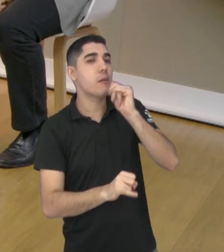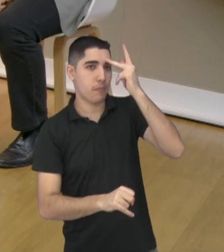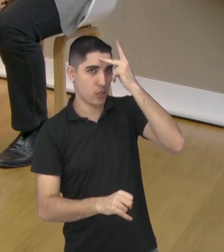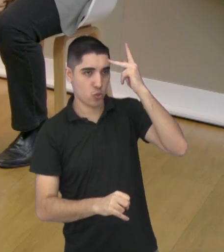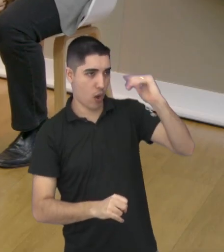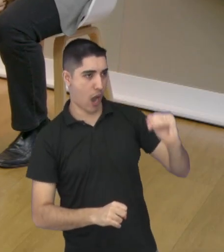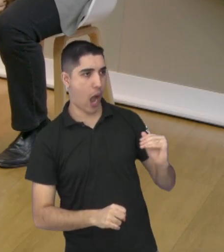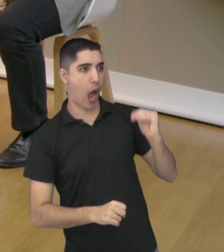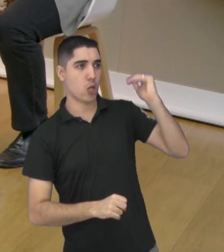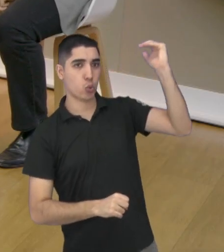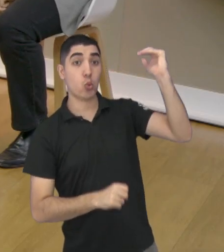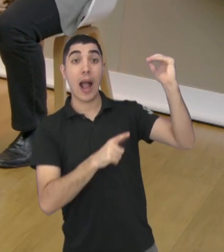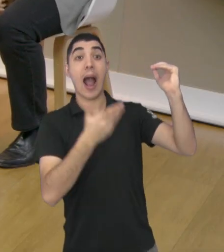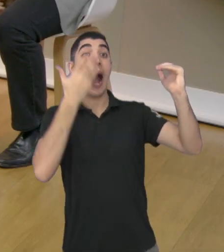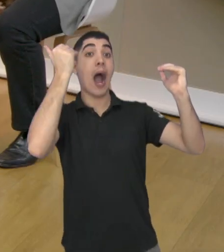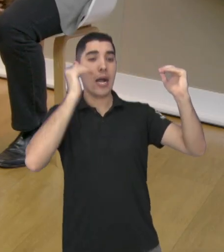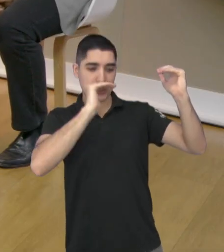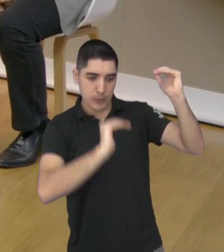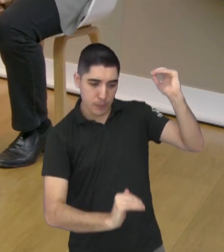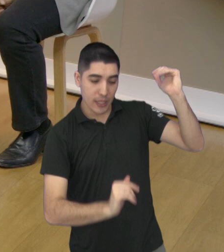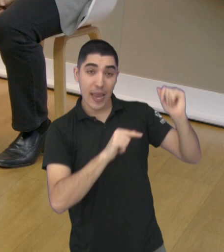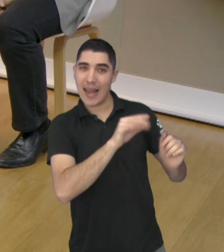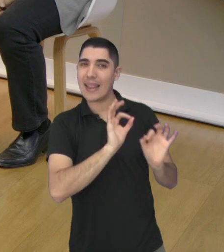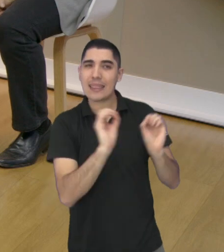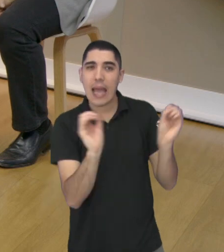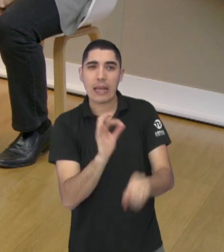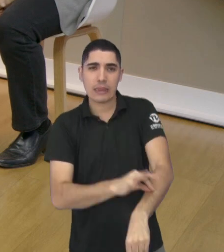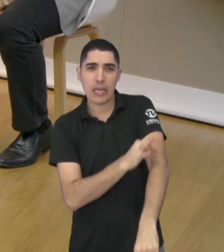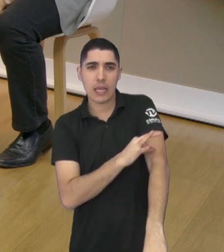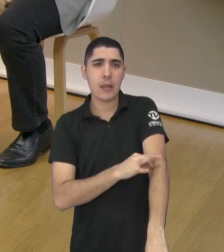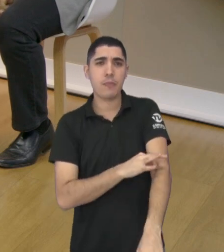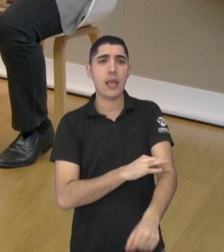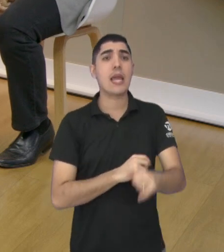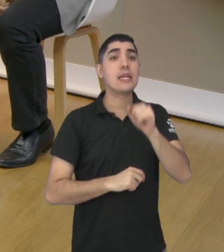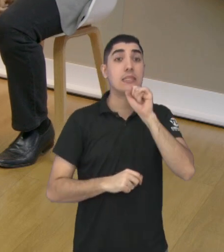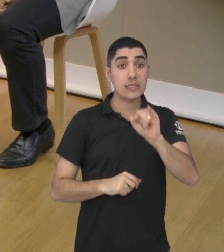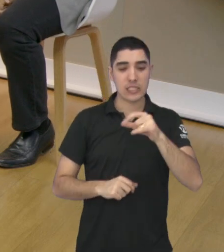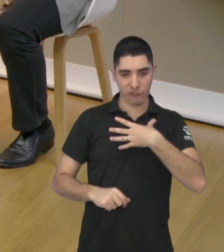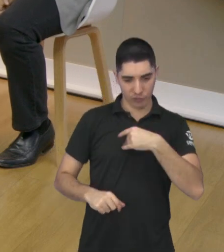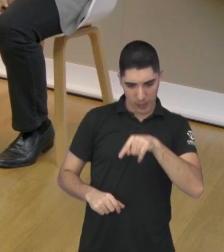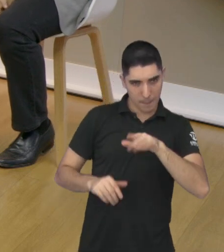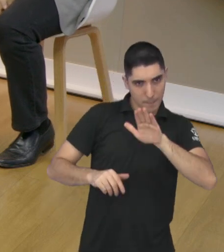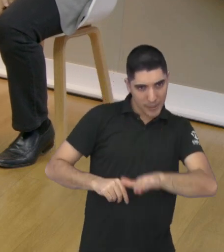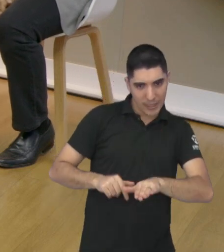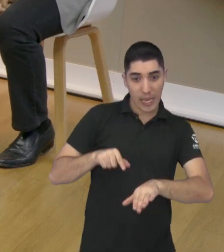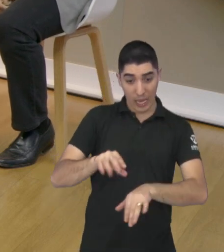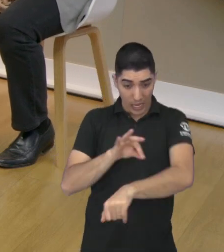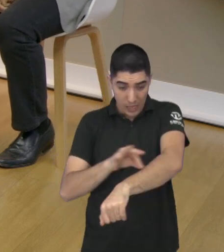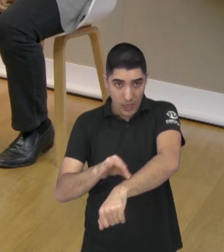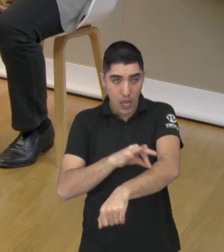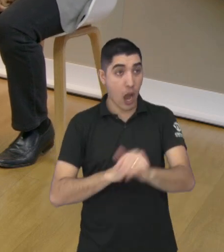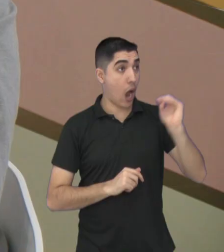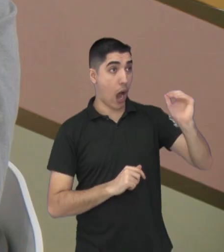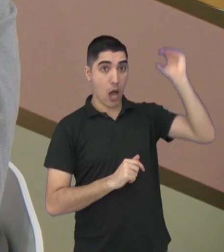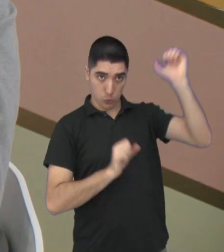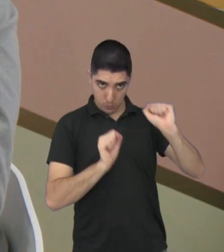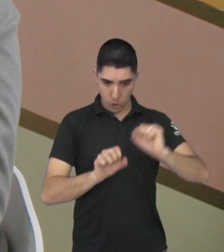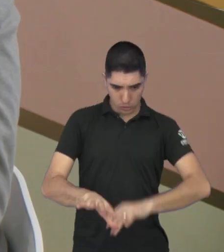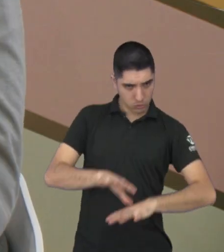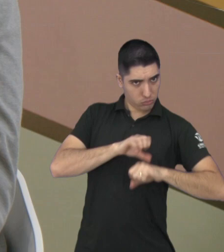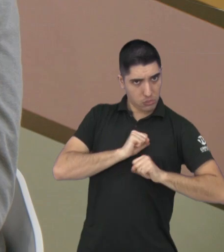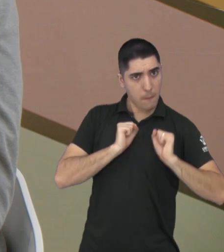teve a catapora quando criança, e aí o filho está com catapora em casa, pode pegar, transmitir? E muitas vezes no